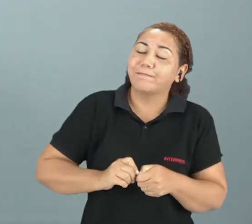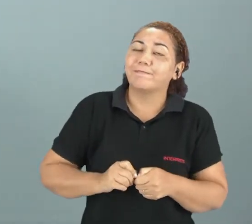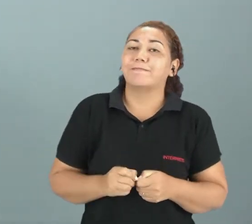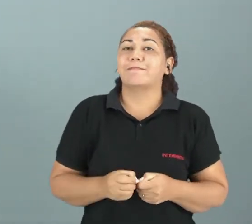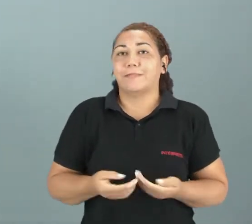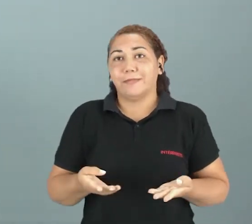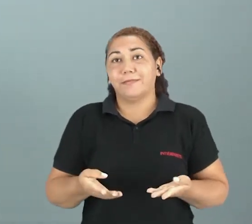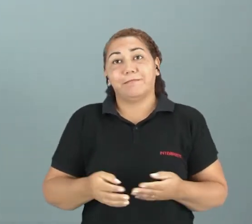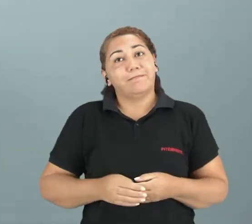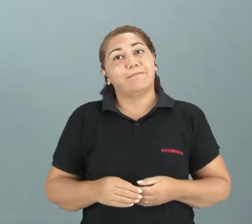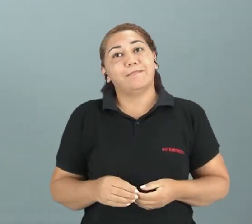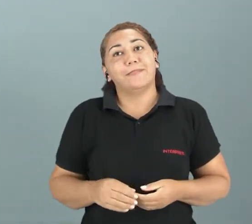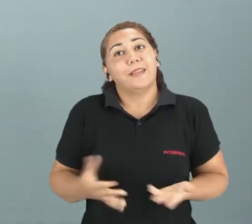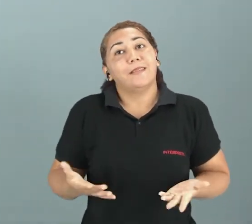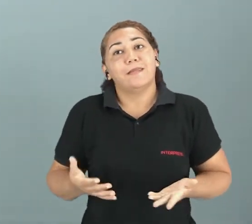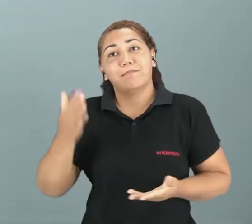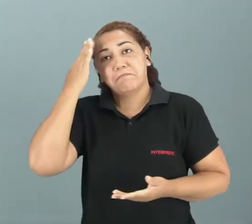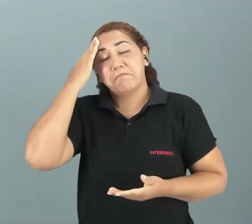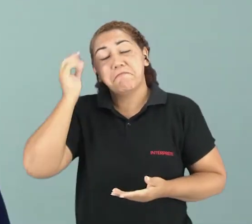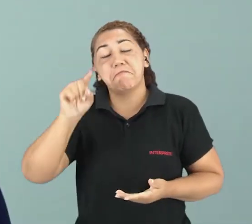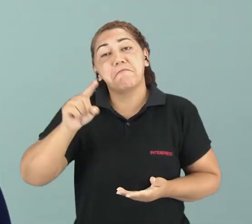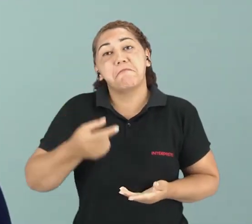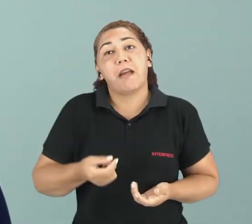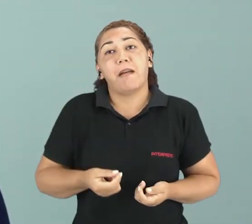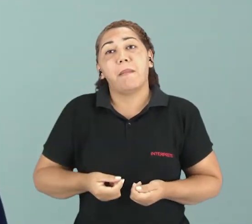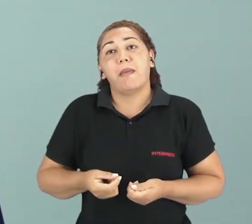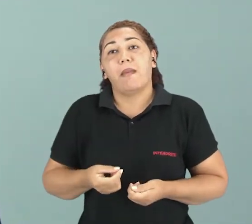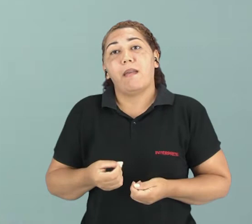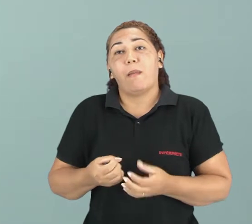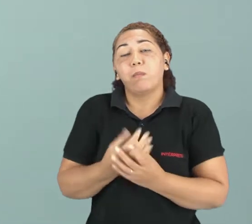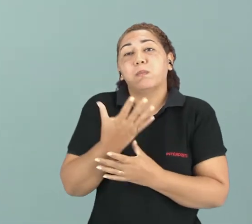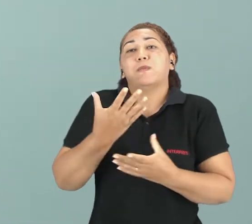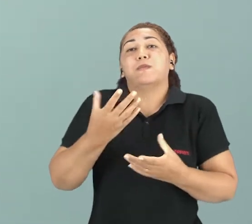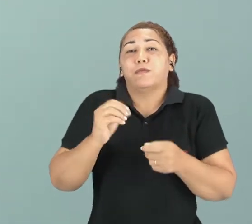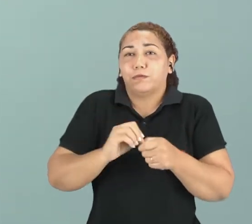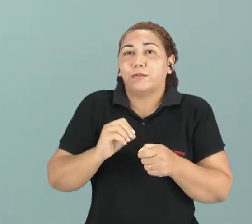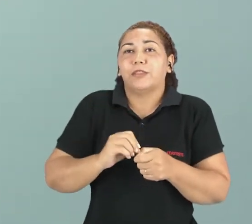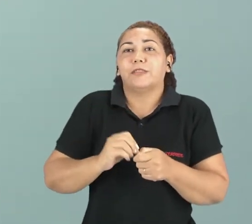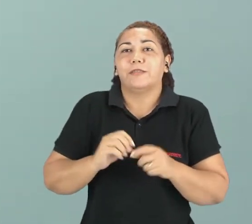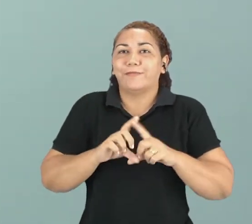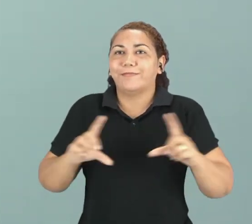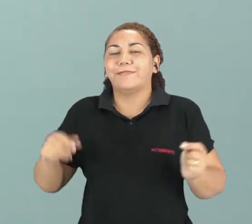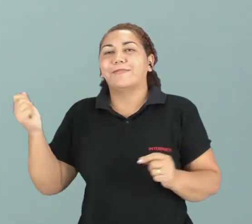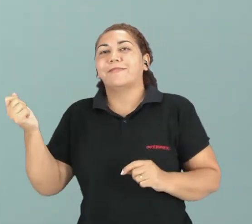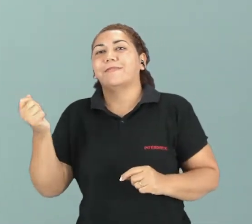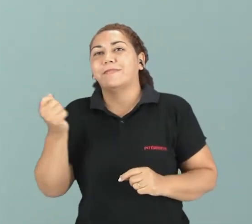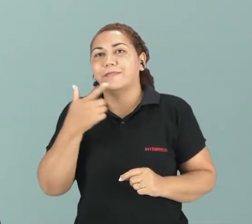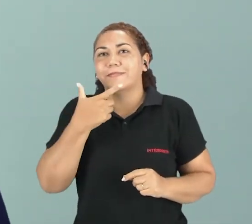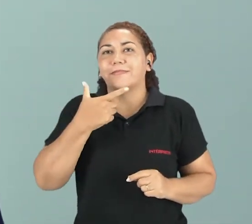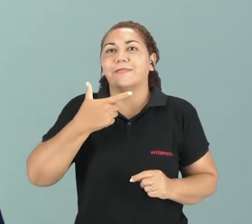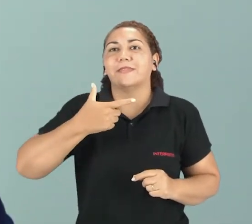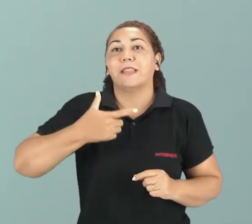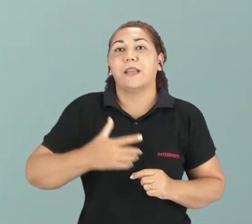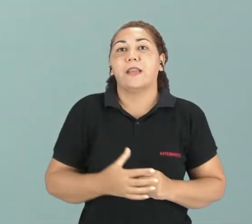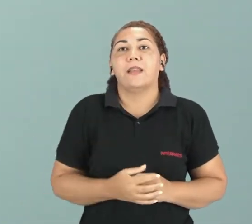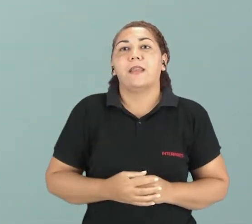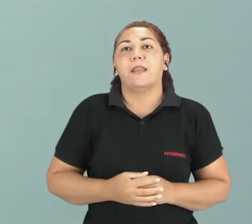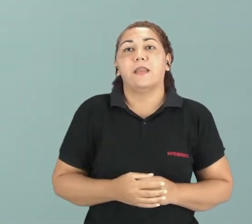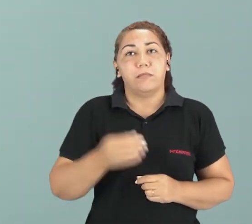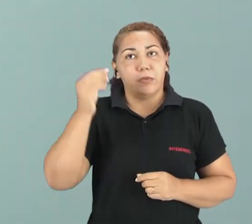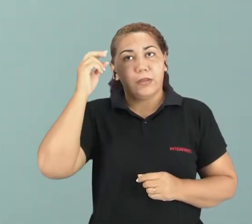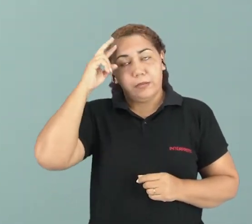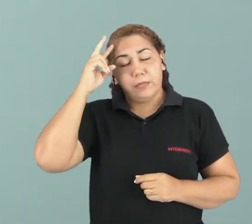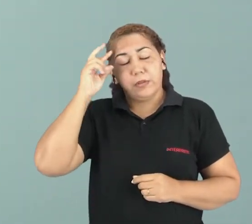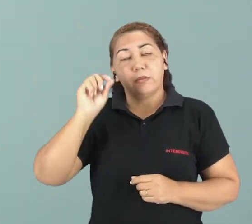um chargista, um profissional que produz charge. Lembrando que isso é baseado talvez em notícias. Você leu a notícia, pode produzir uma